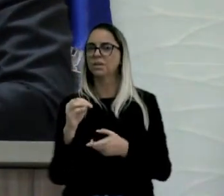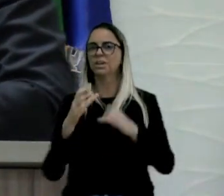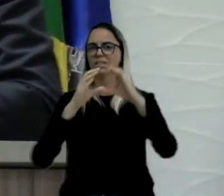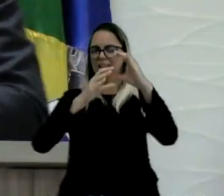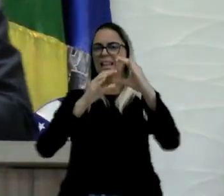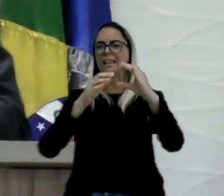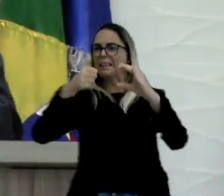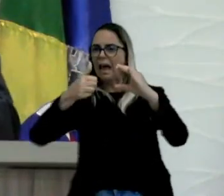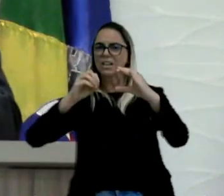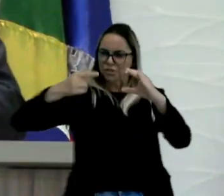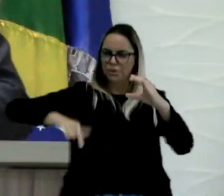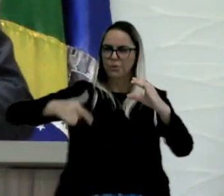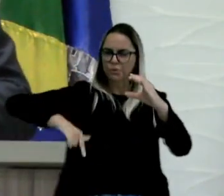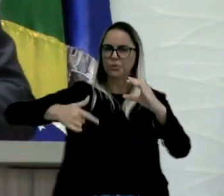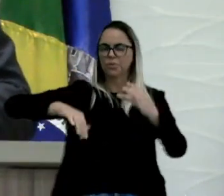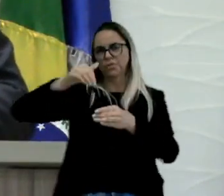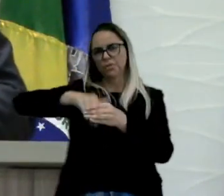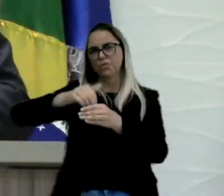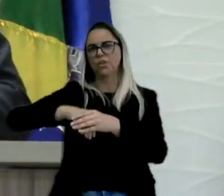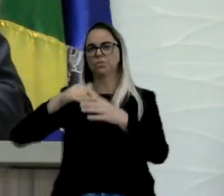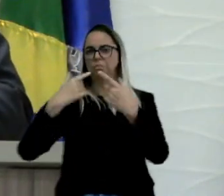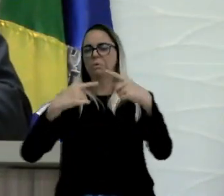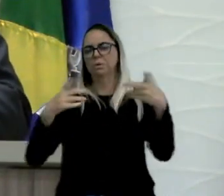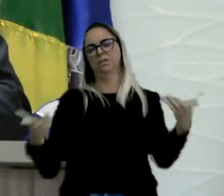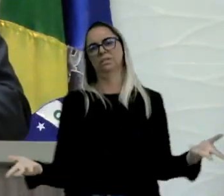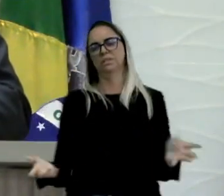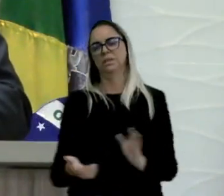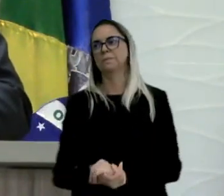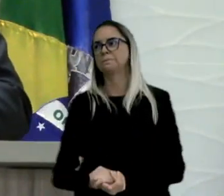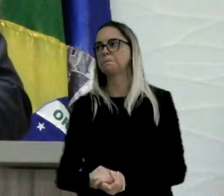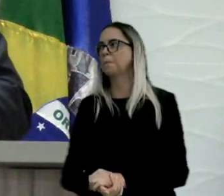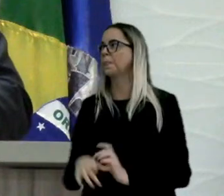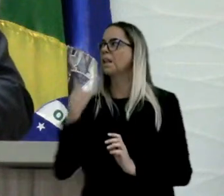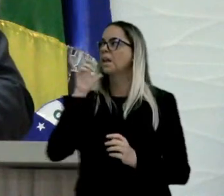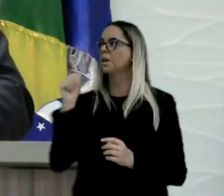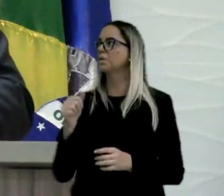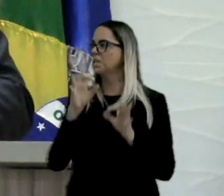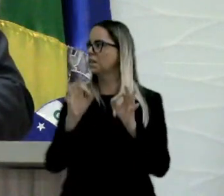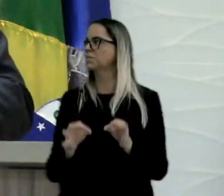votos de repúdio pelo que ela tá fazendo com o povo de São Beto do Una